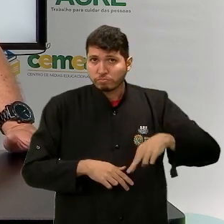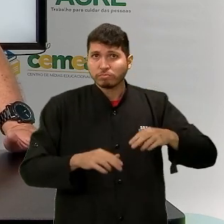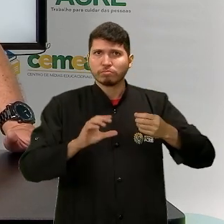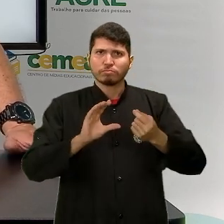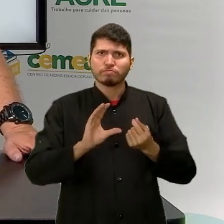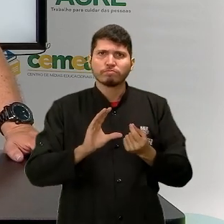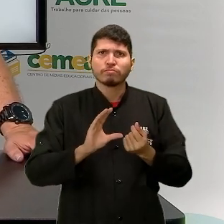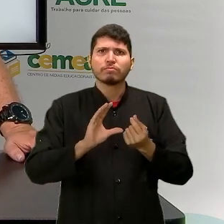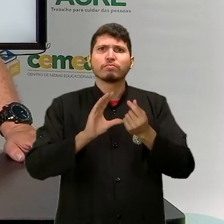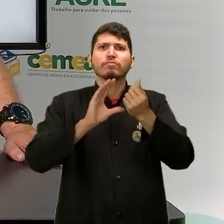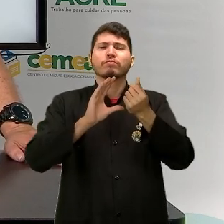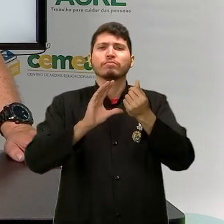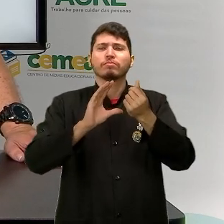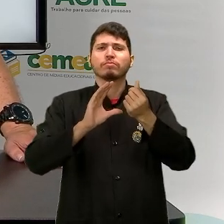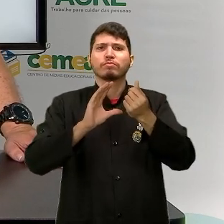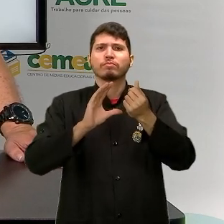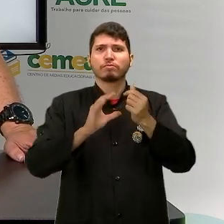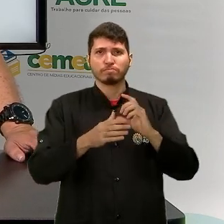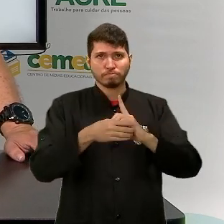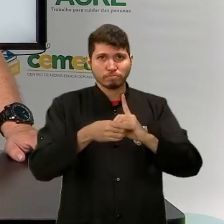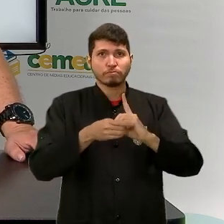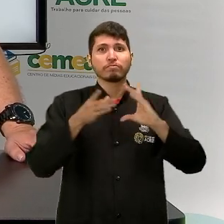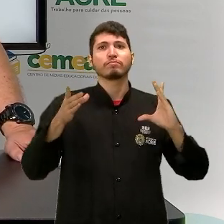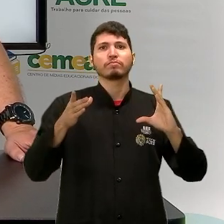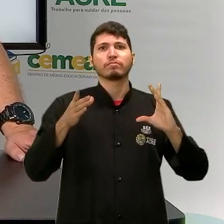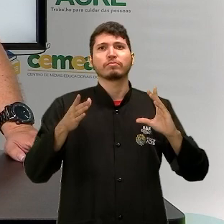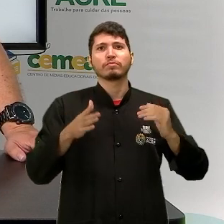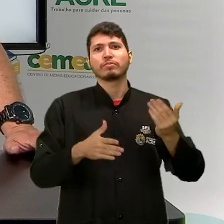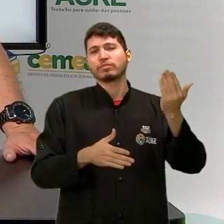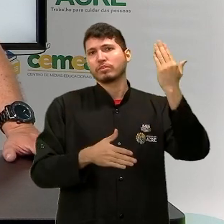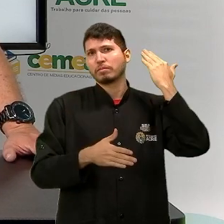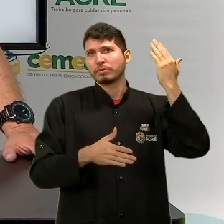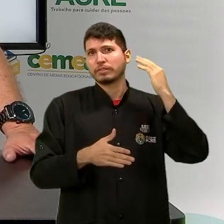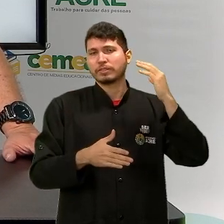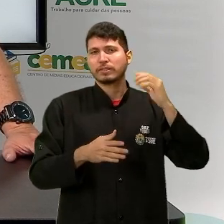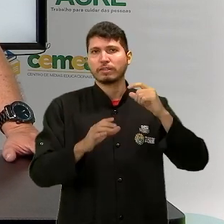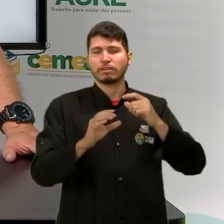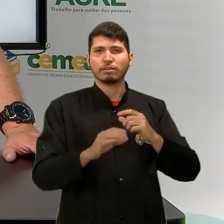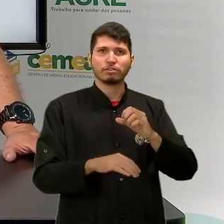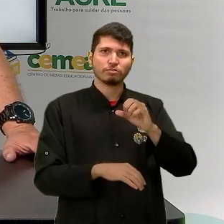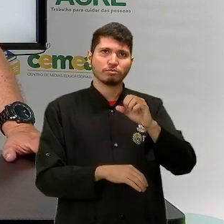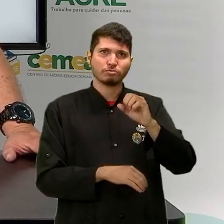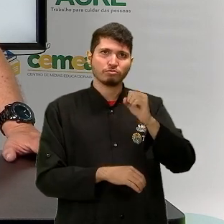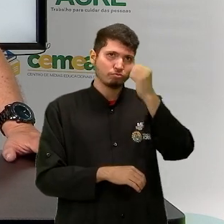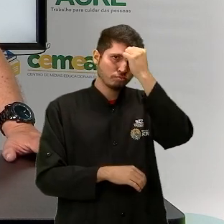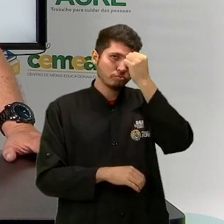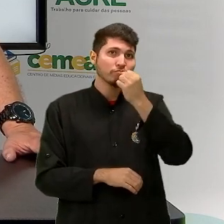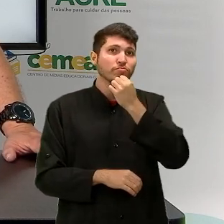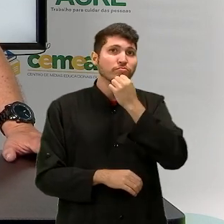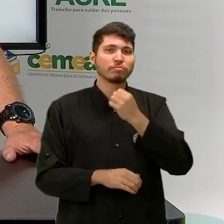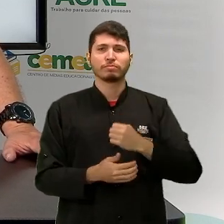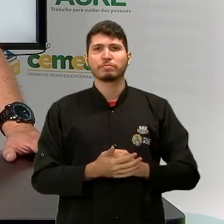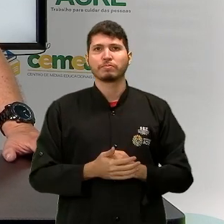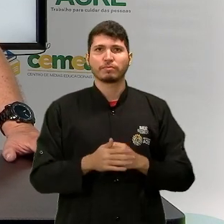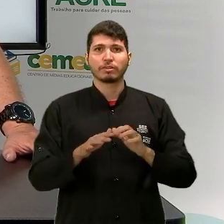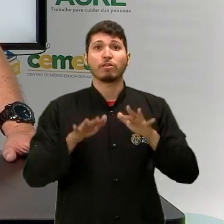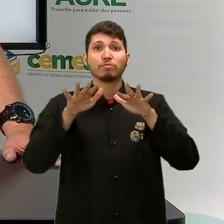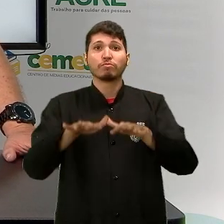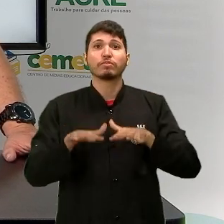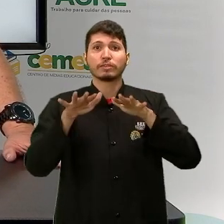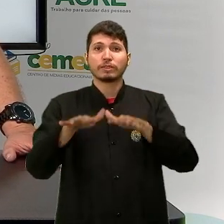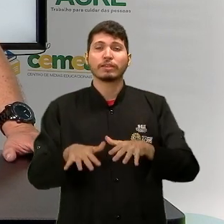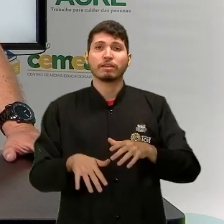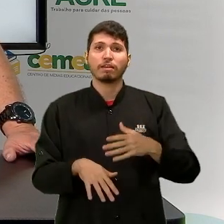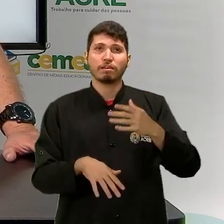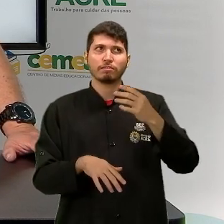capitalista democrático. Na época da União Soviética era socialista. O Reino Unido, você tem ali a ideia da monarquia. Então